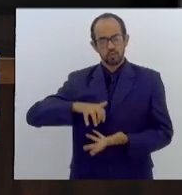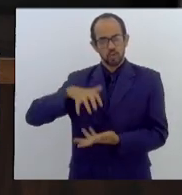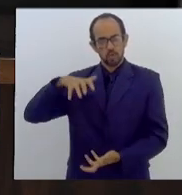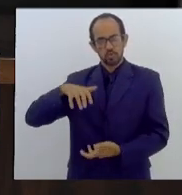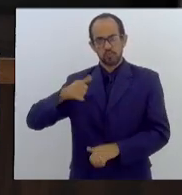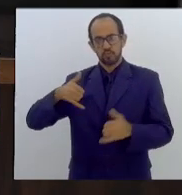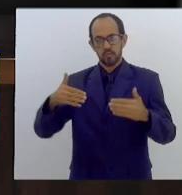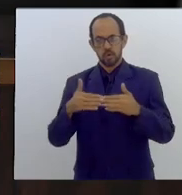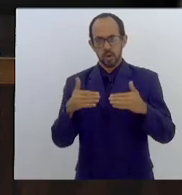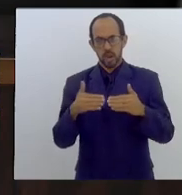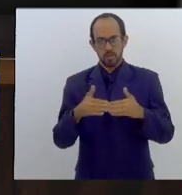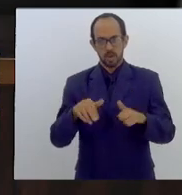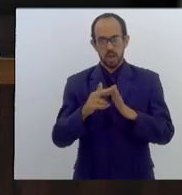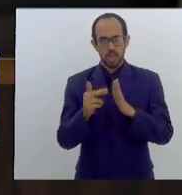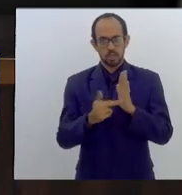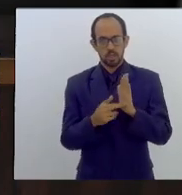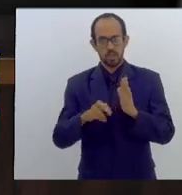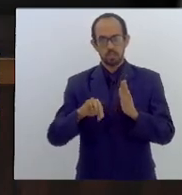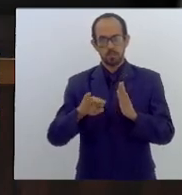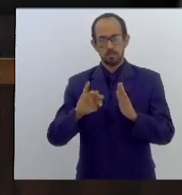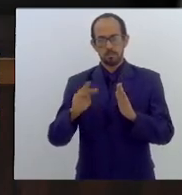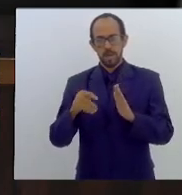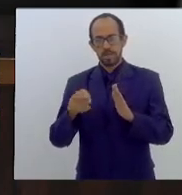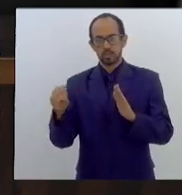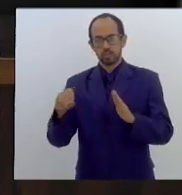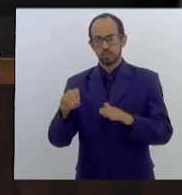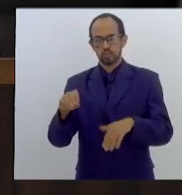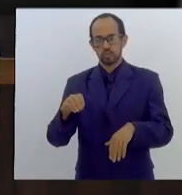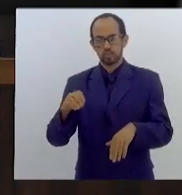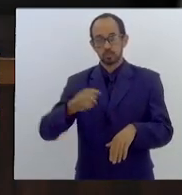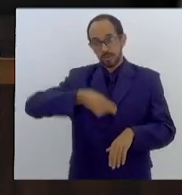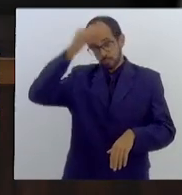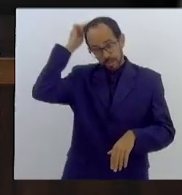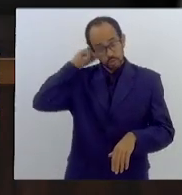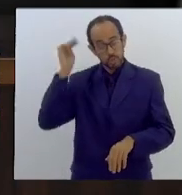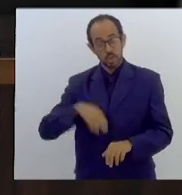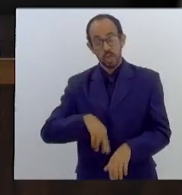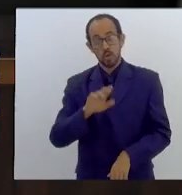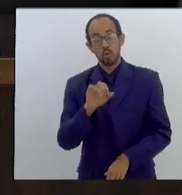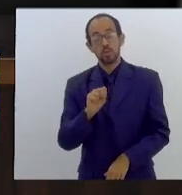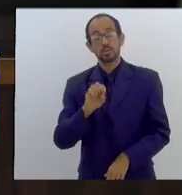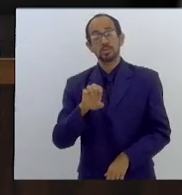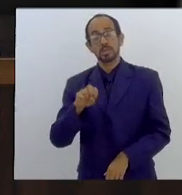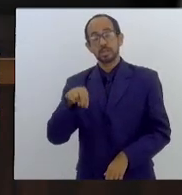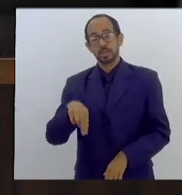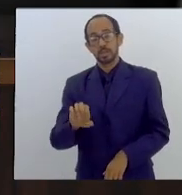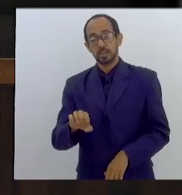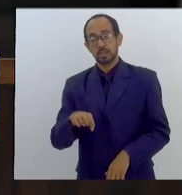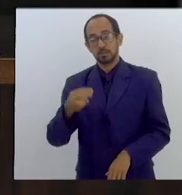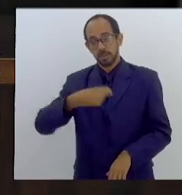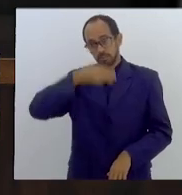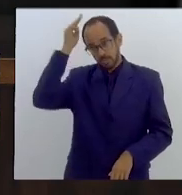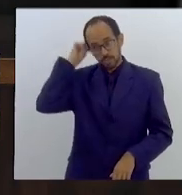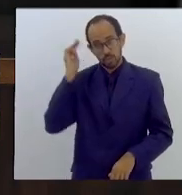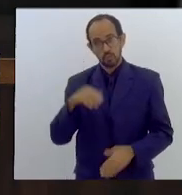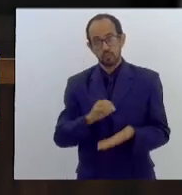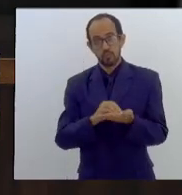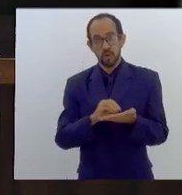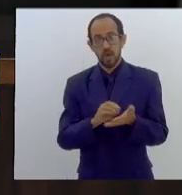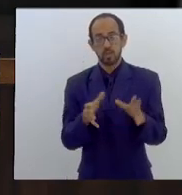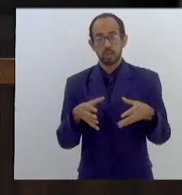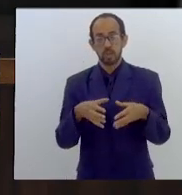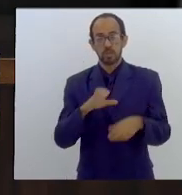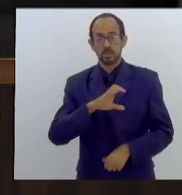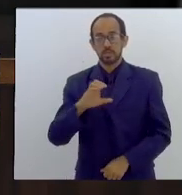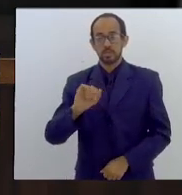favorável. Relatores, deputados Márcio Pacheco, Marta Rocha, Ronaldo Anqueta, Rosane Félix e Márcio Pacheco. Pendendo de pareceres das Comissões de